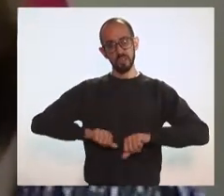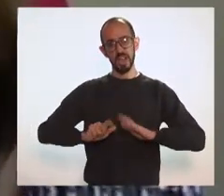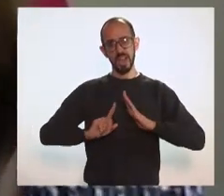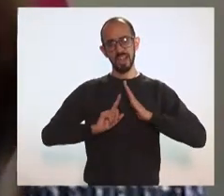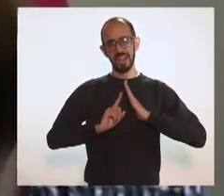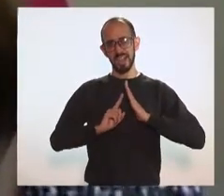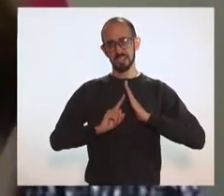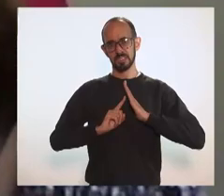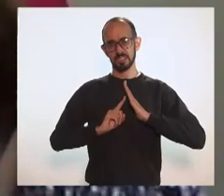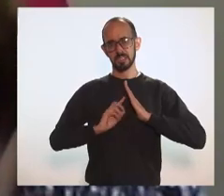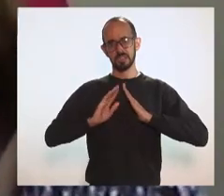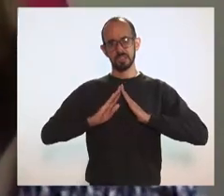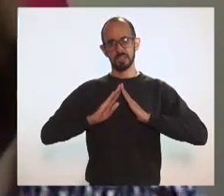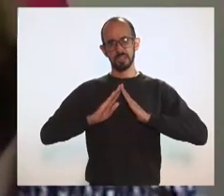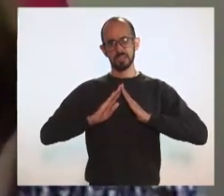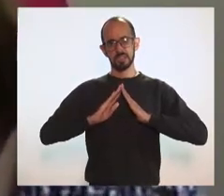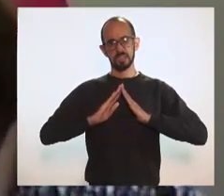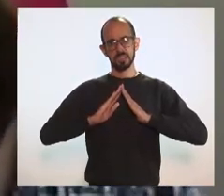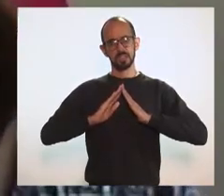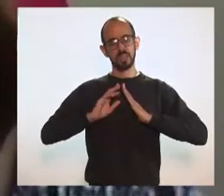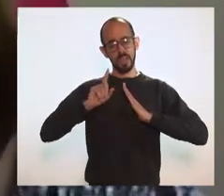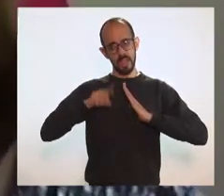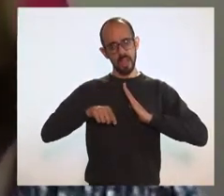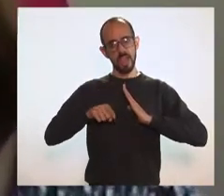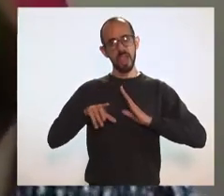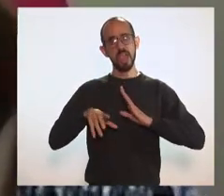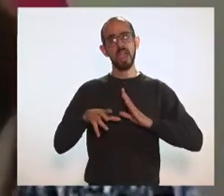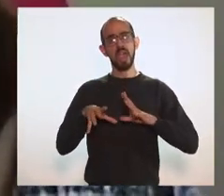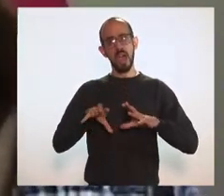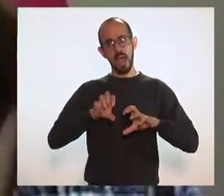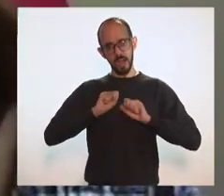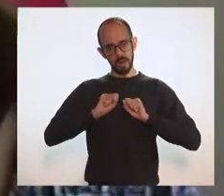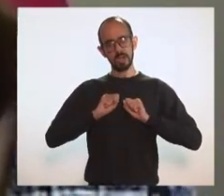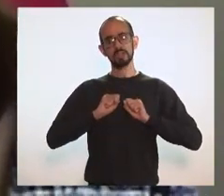de acatar de forma plena